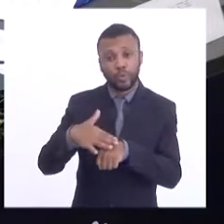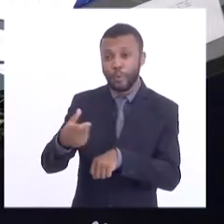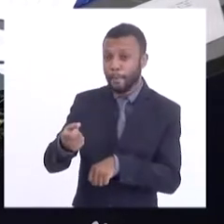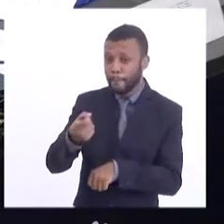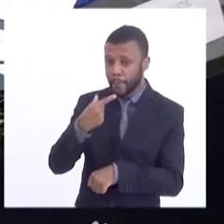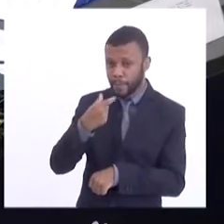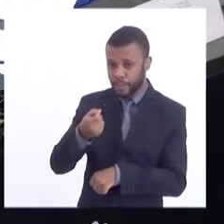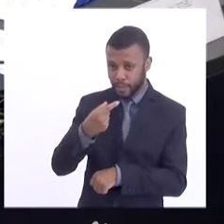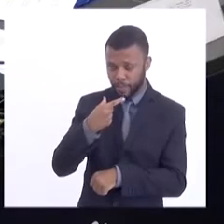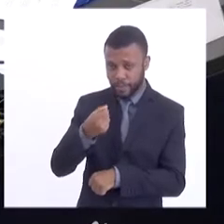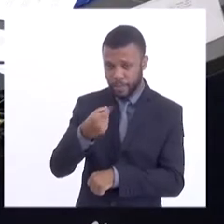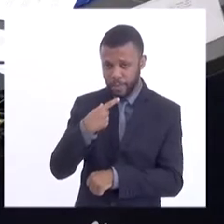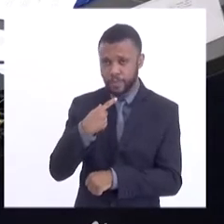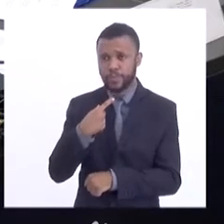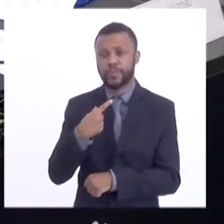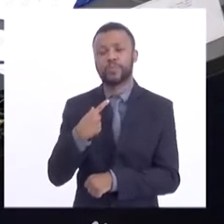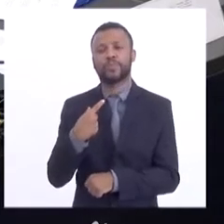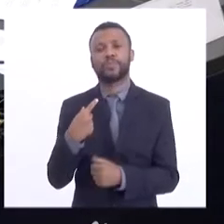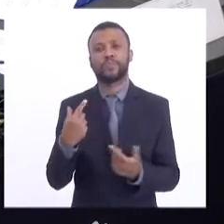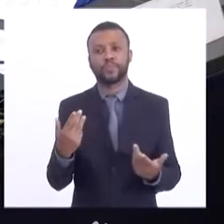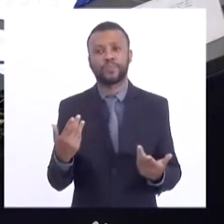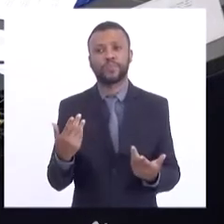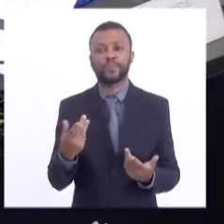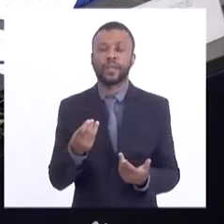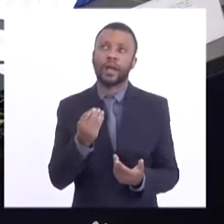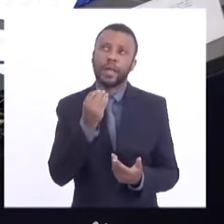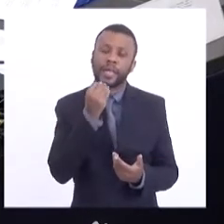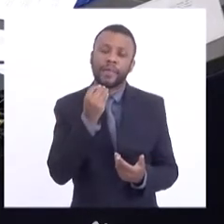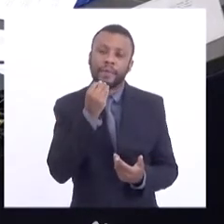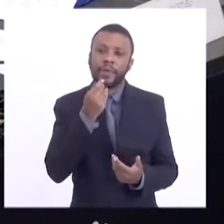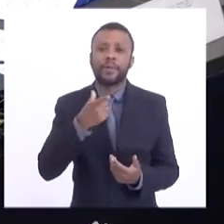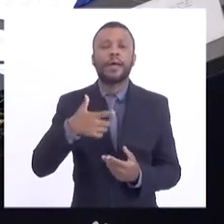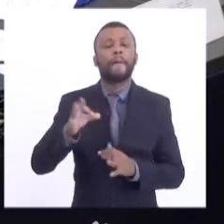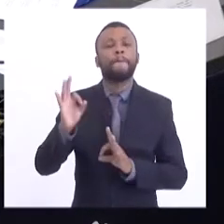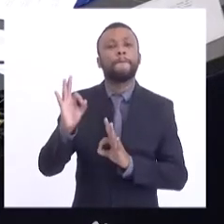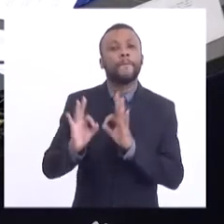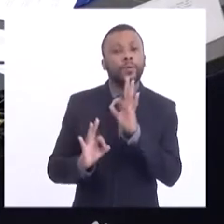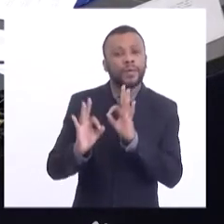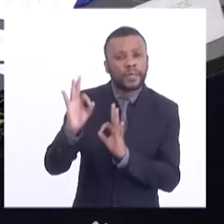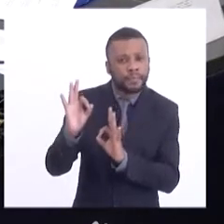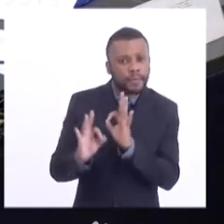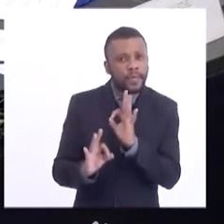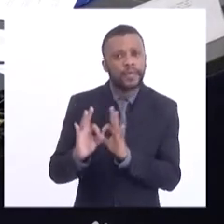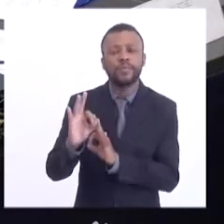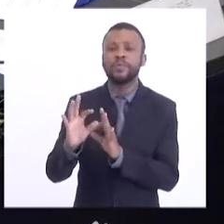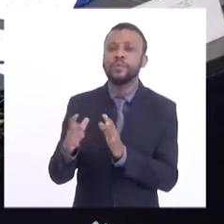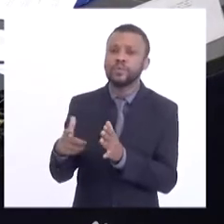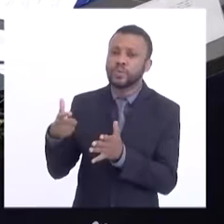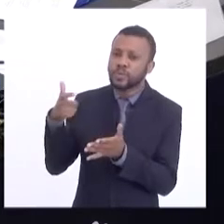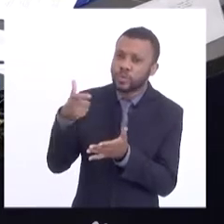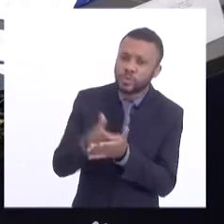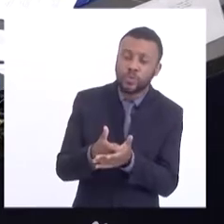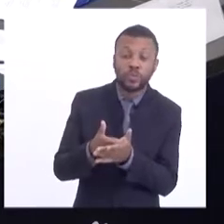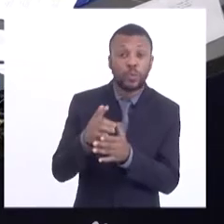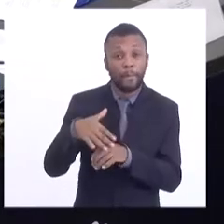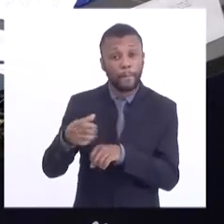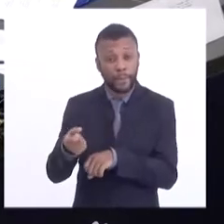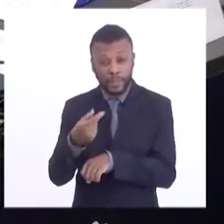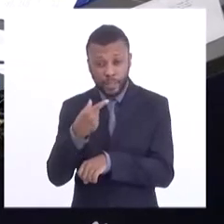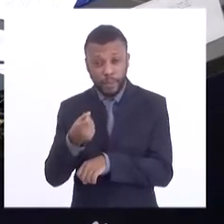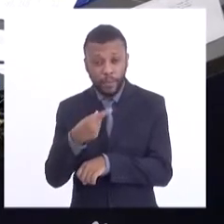todos os medicamentos deveriam ser programados as compras medicamentos tradicionais